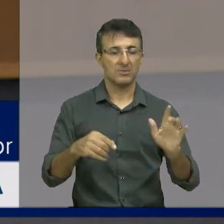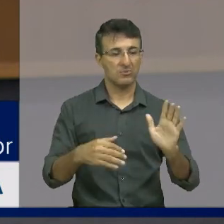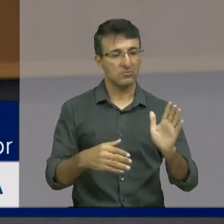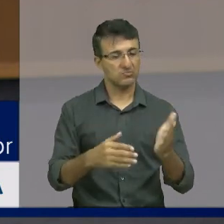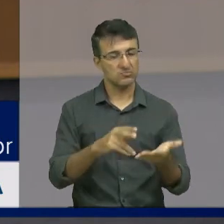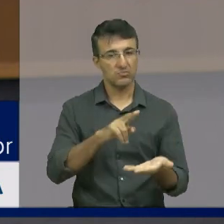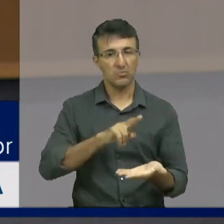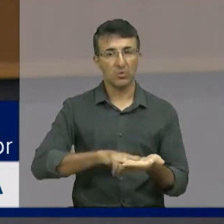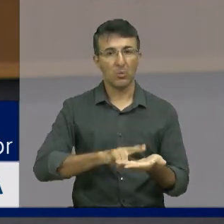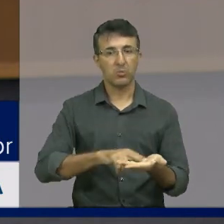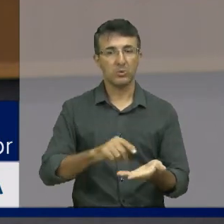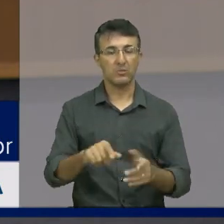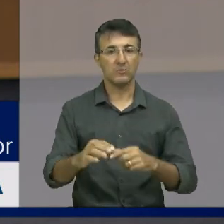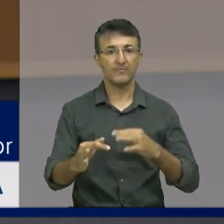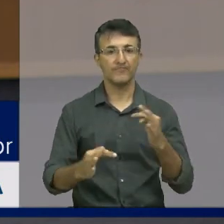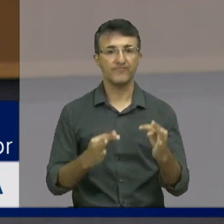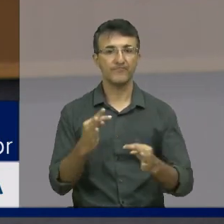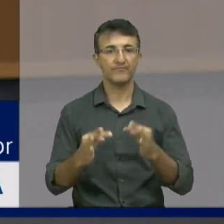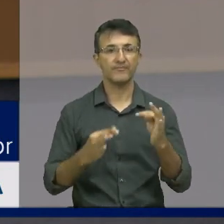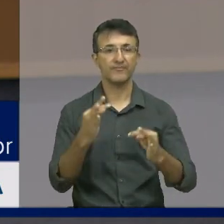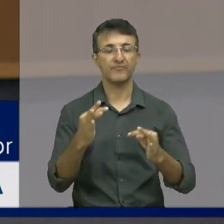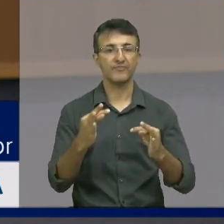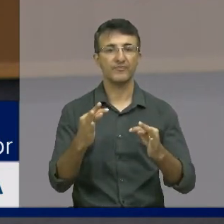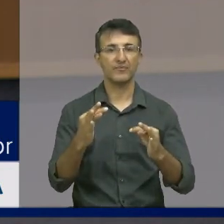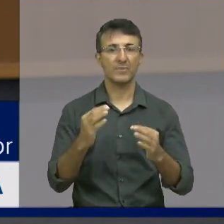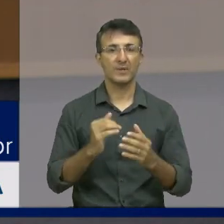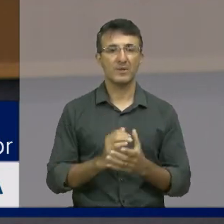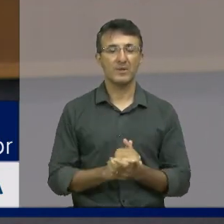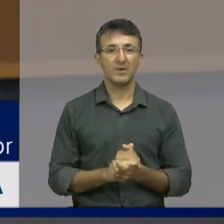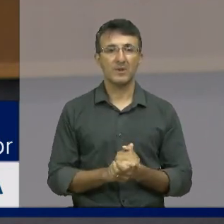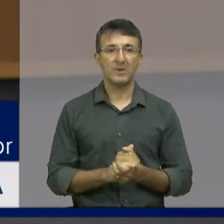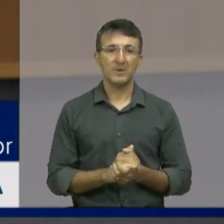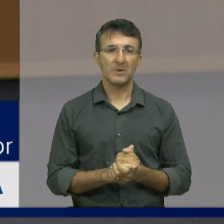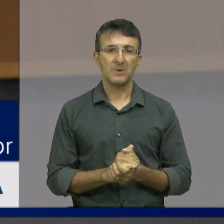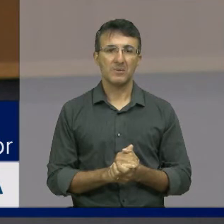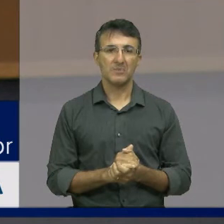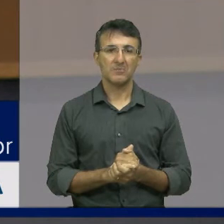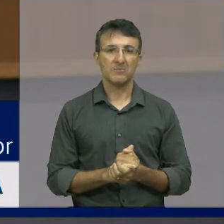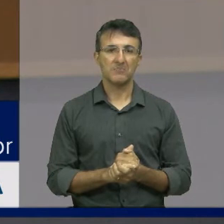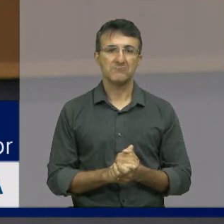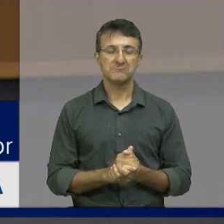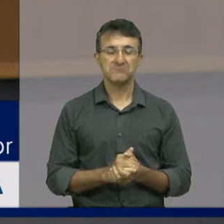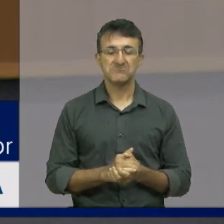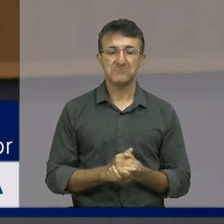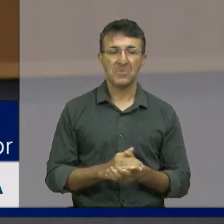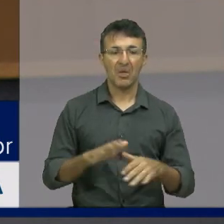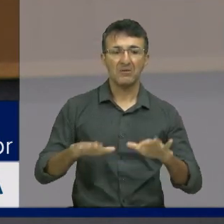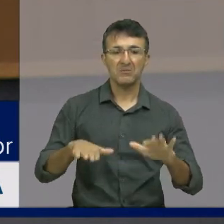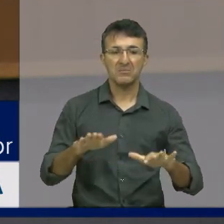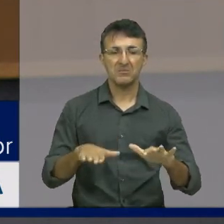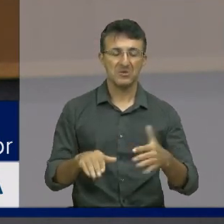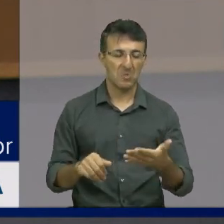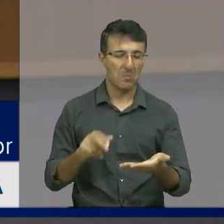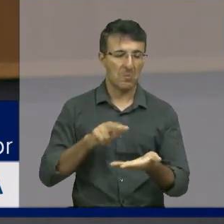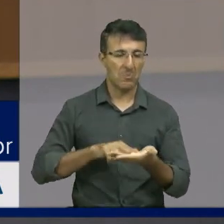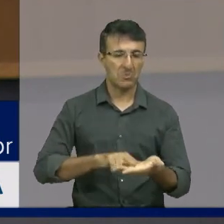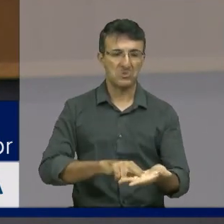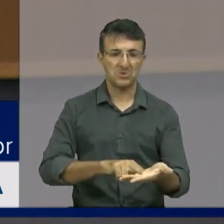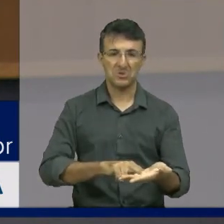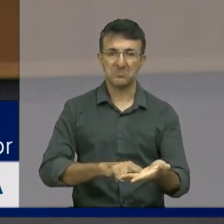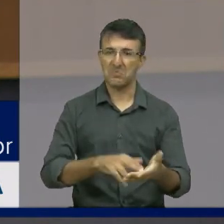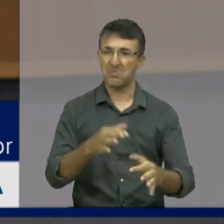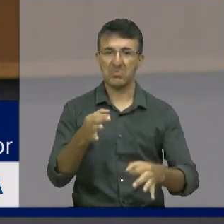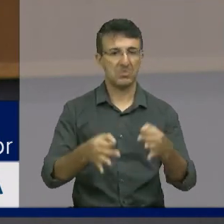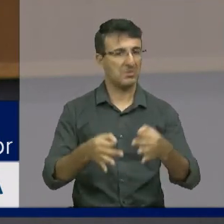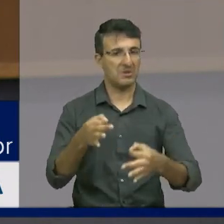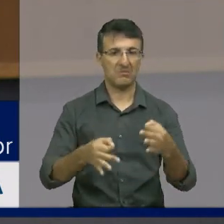para que esses argumentos, que a gente tenha mudanças, às vezes, em multas injustas, né, para que a gente tenha,